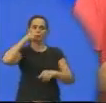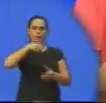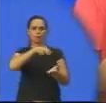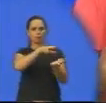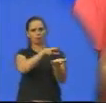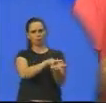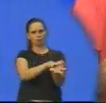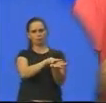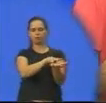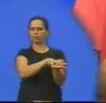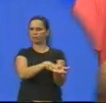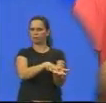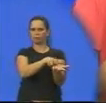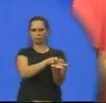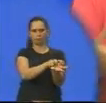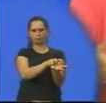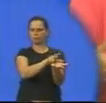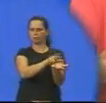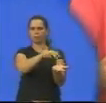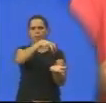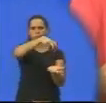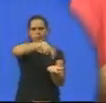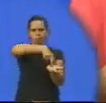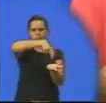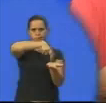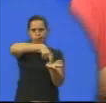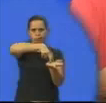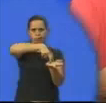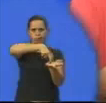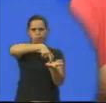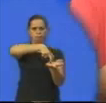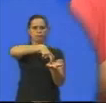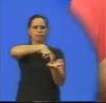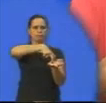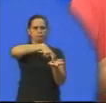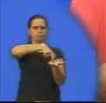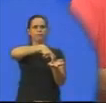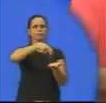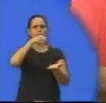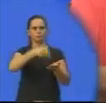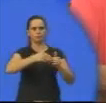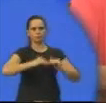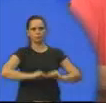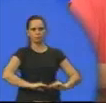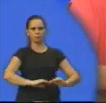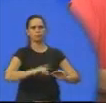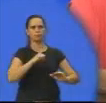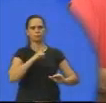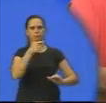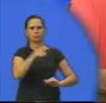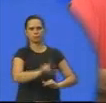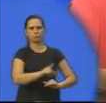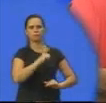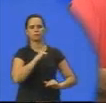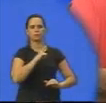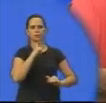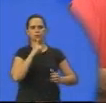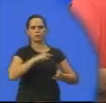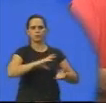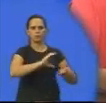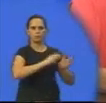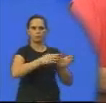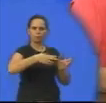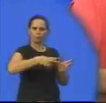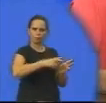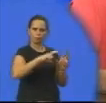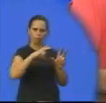estar deitada, ela está na posição de cócoras. Embaixo tem uma outra imagem, que é o parto